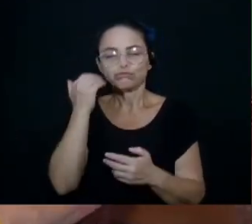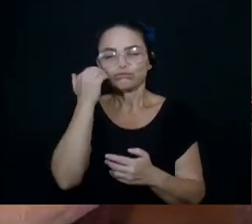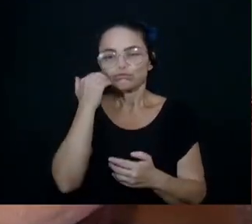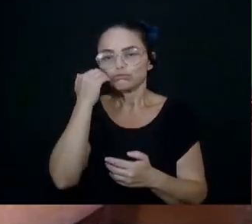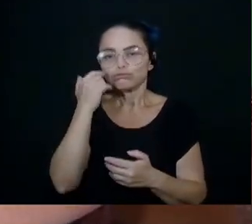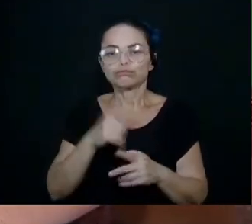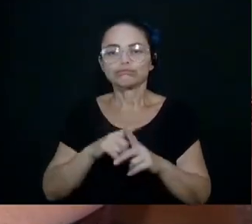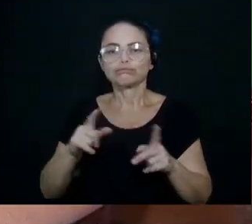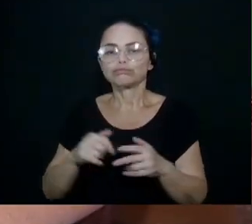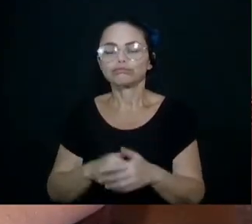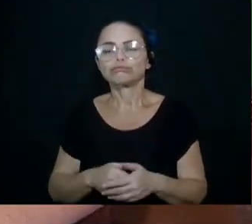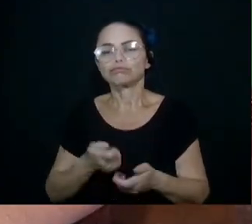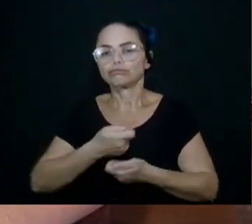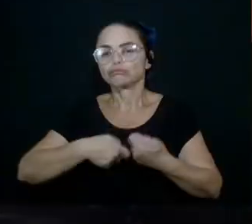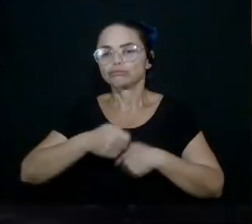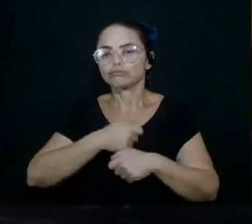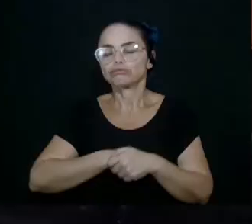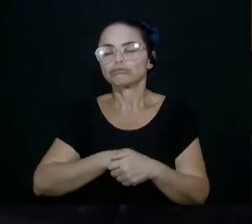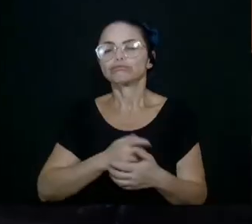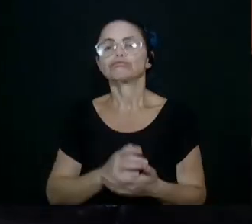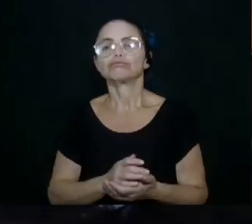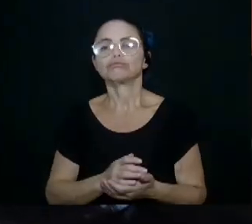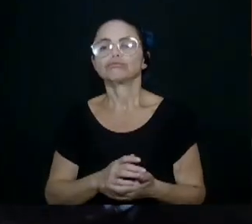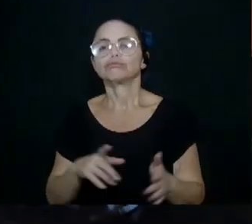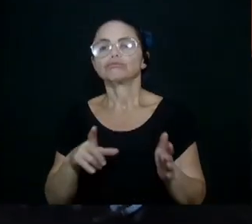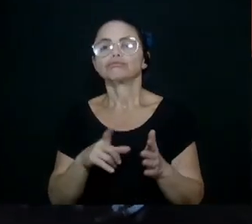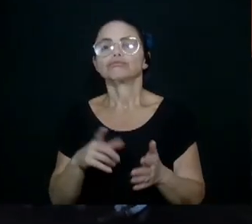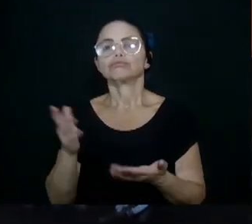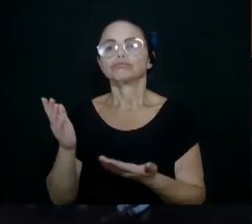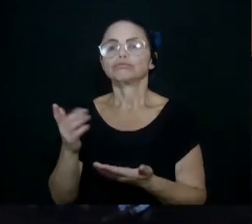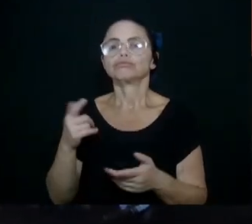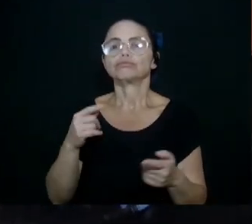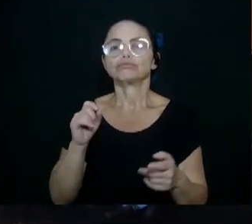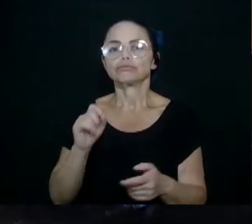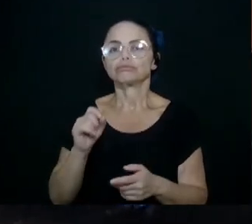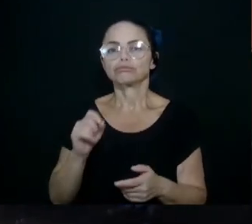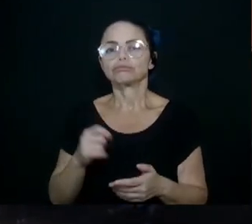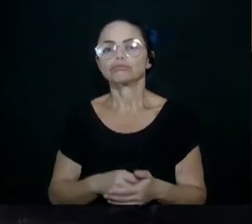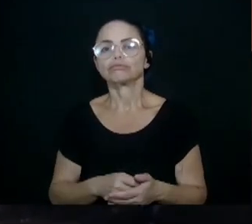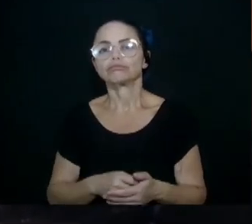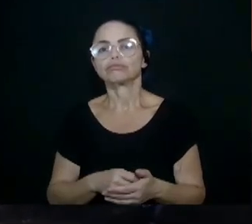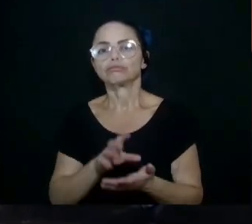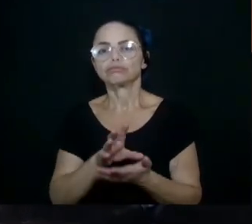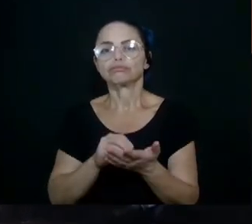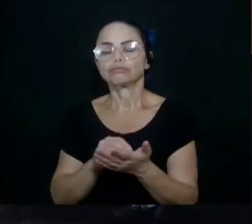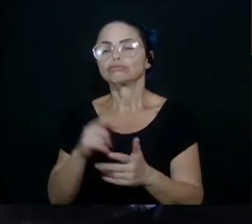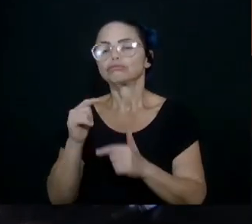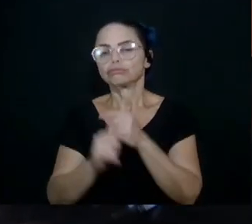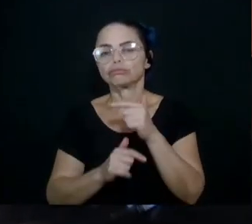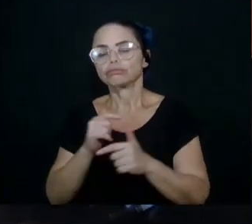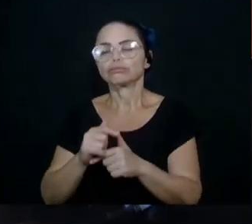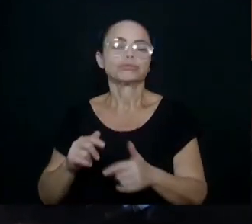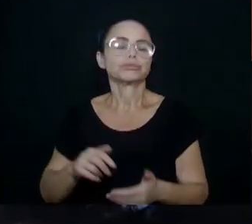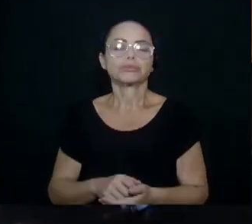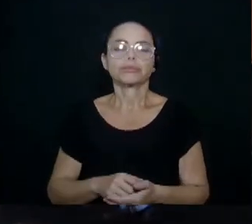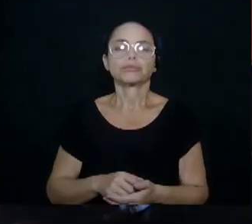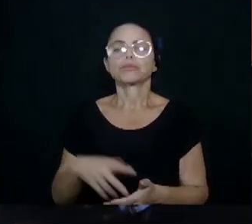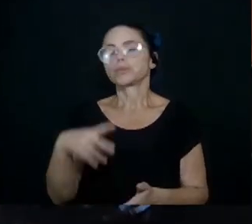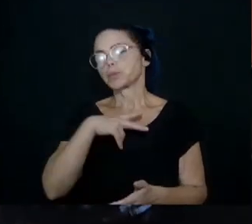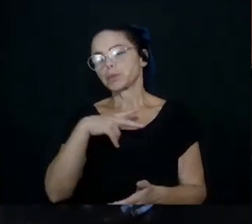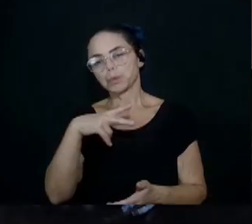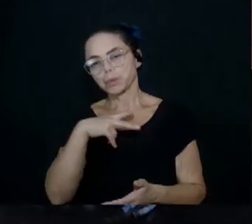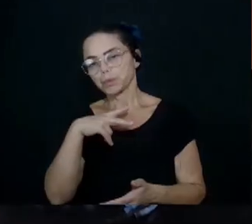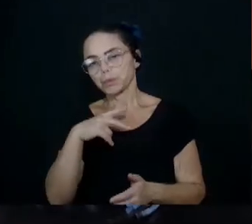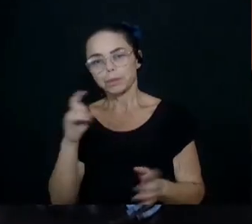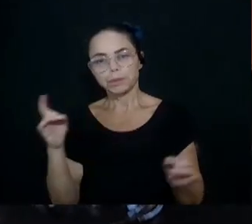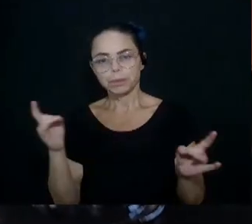eu administro a barbearia, que inclusive já tem um modelo de negócio bem particular e pronto